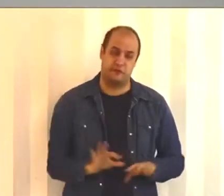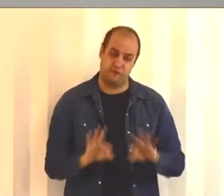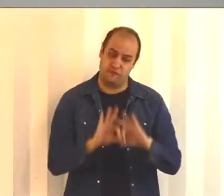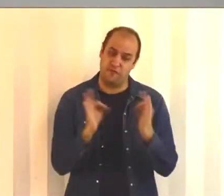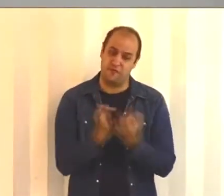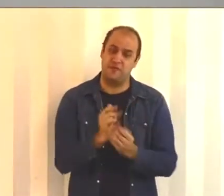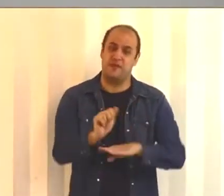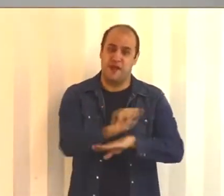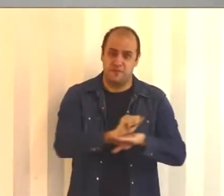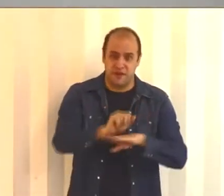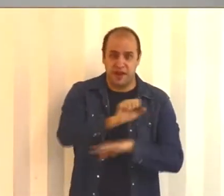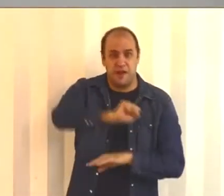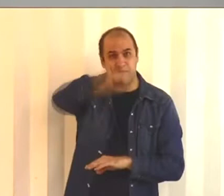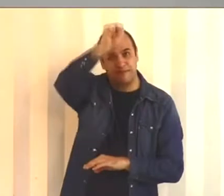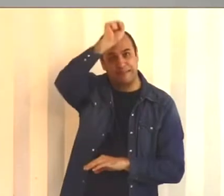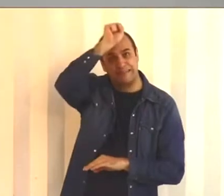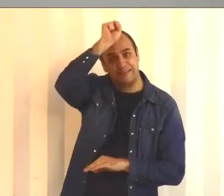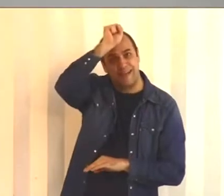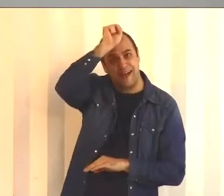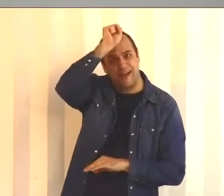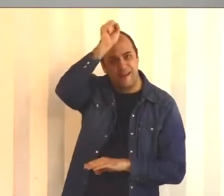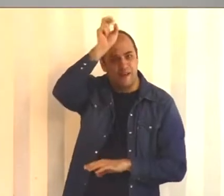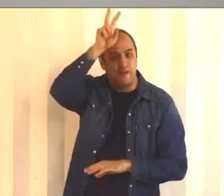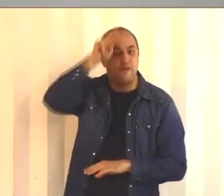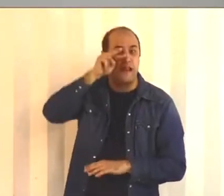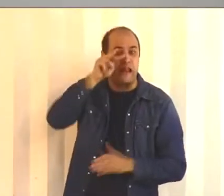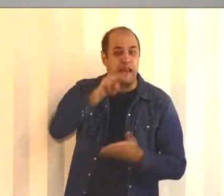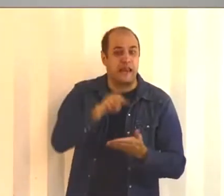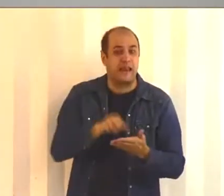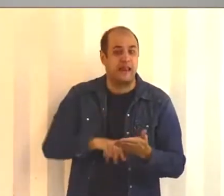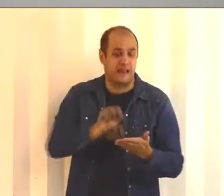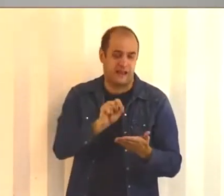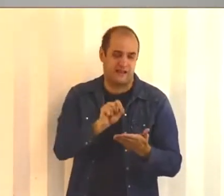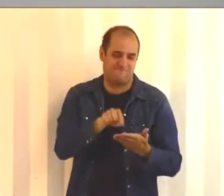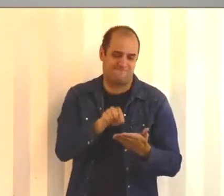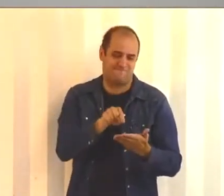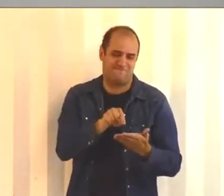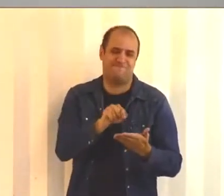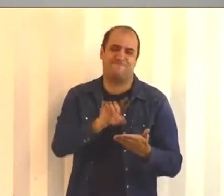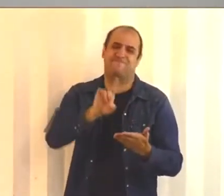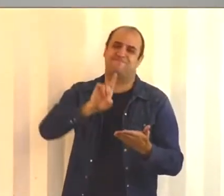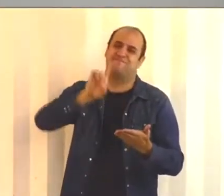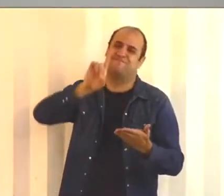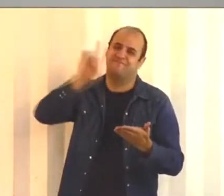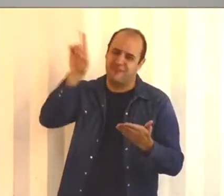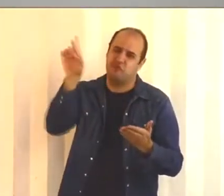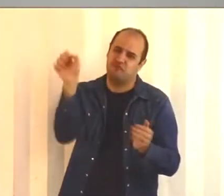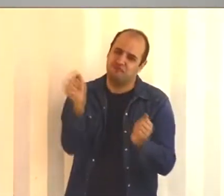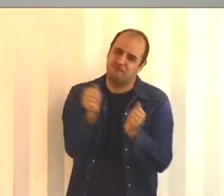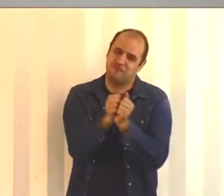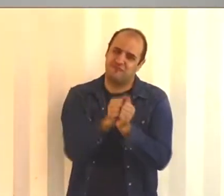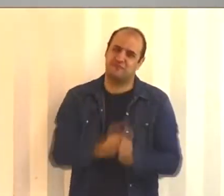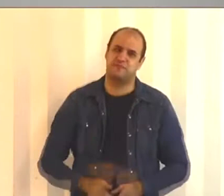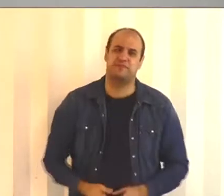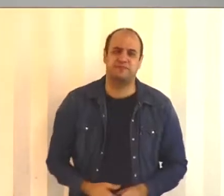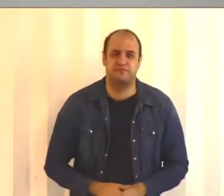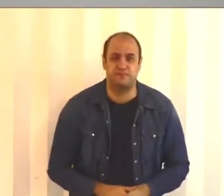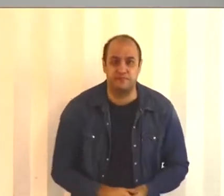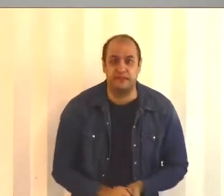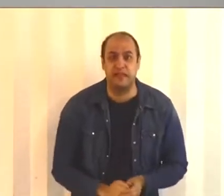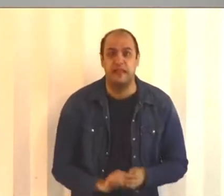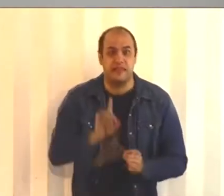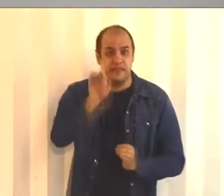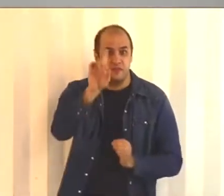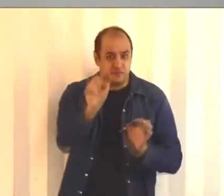Abraão e de Sara, o que nós mais vemos é a presença de Deus. A primeira forma de Deus